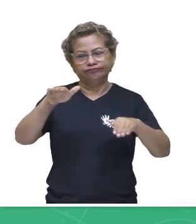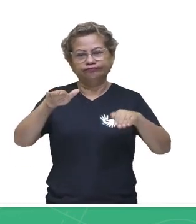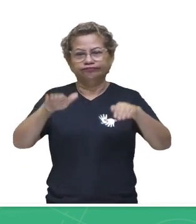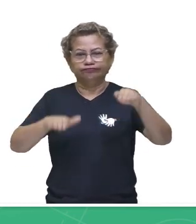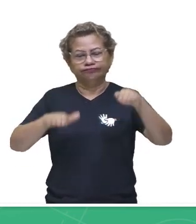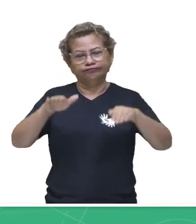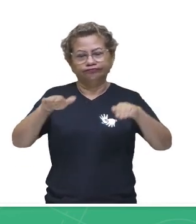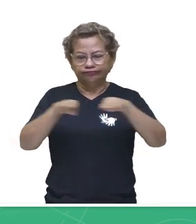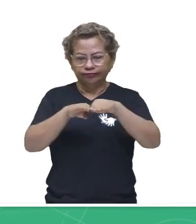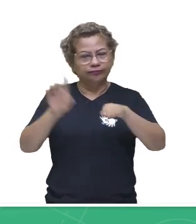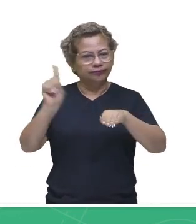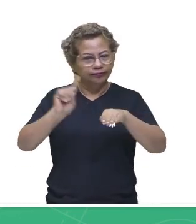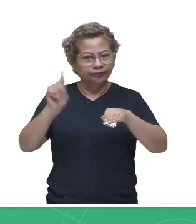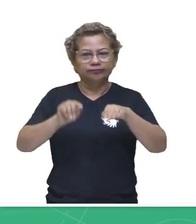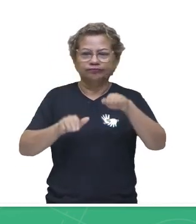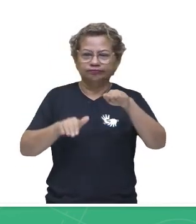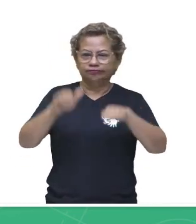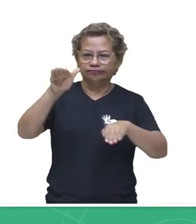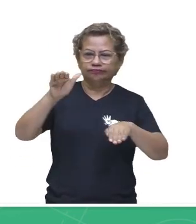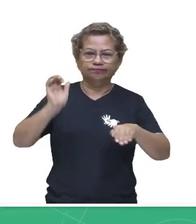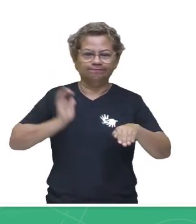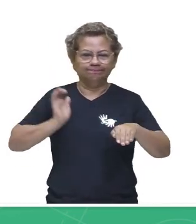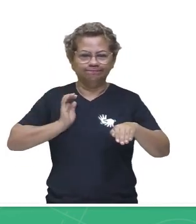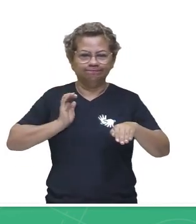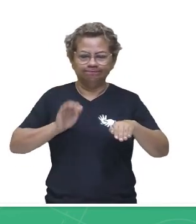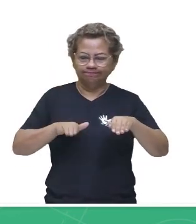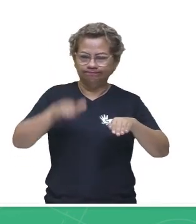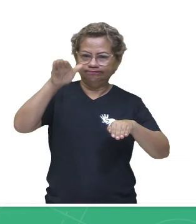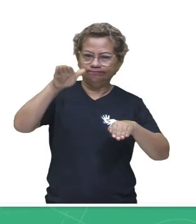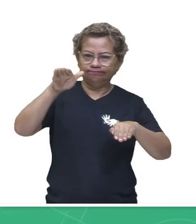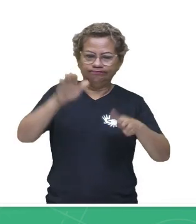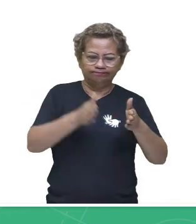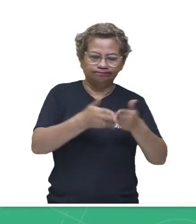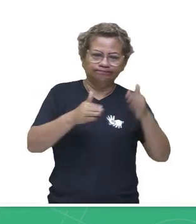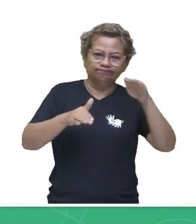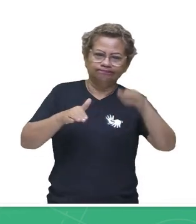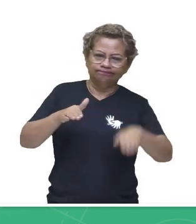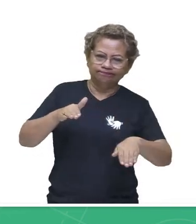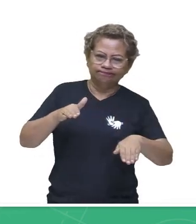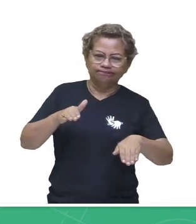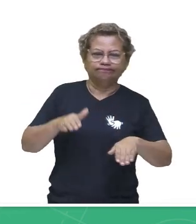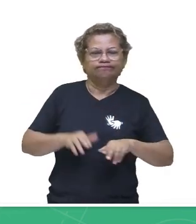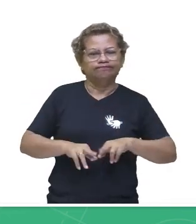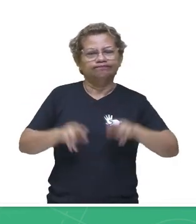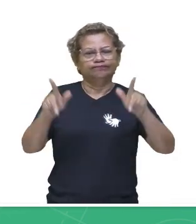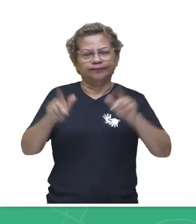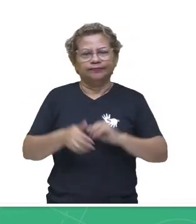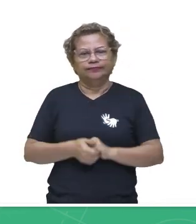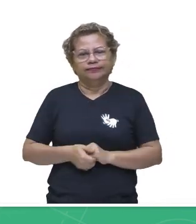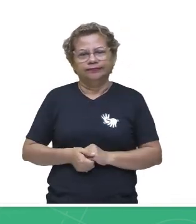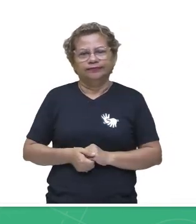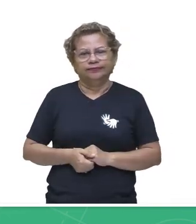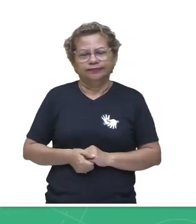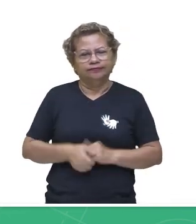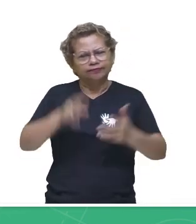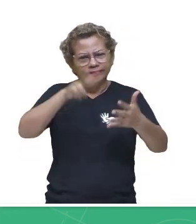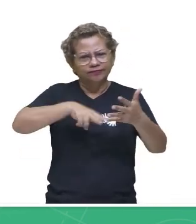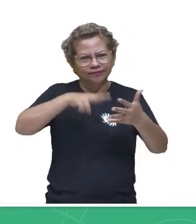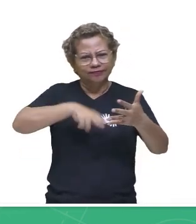fechando esse nosso momento, agradecendo a participação de todos vocês. Vamos só ler o comentário?